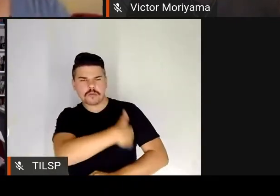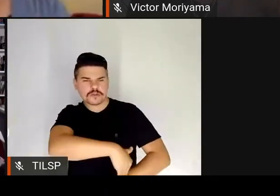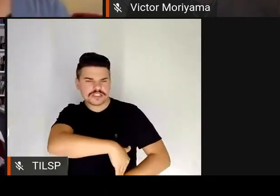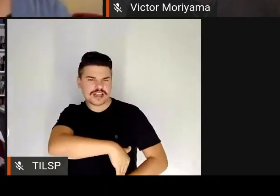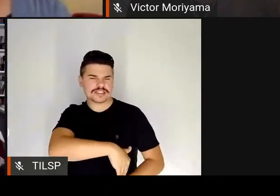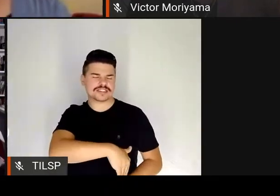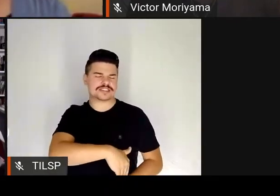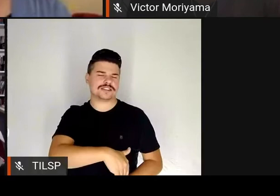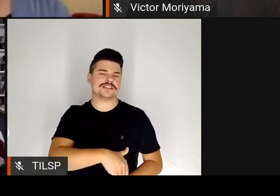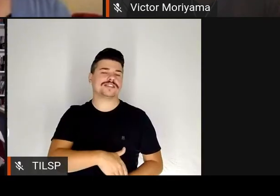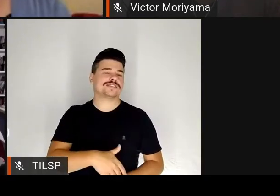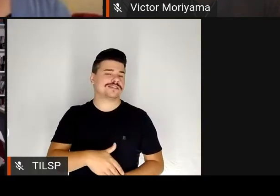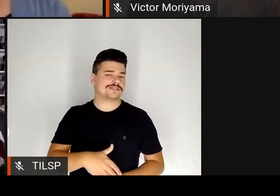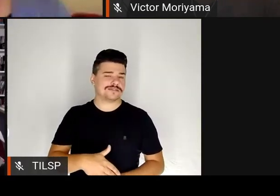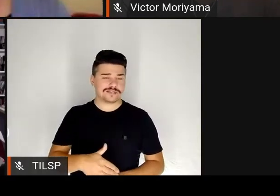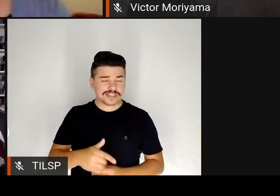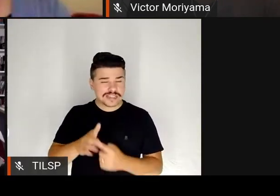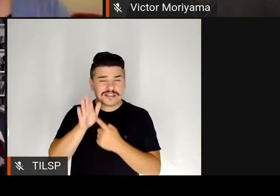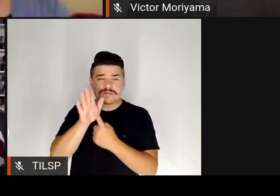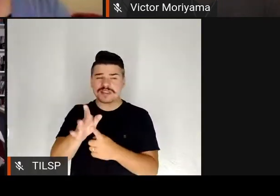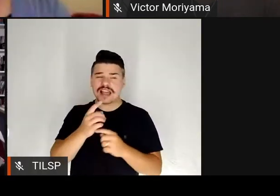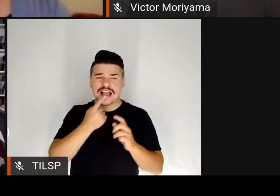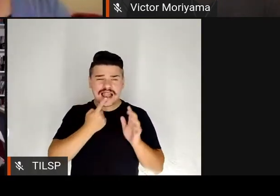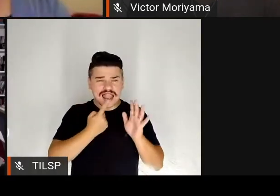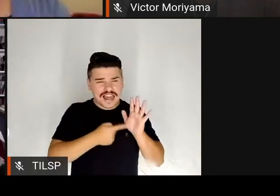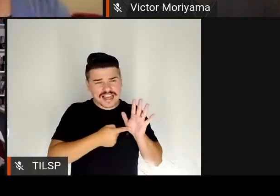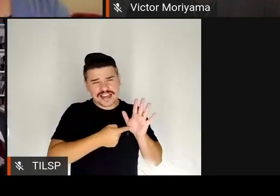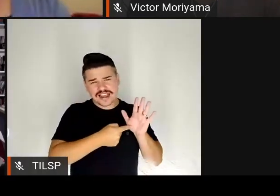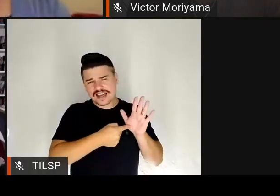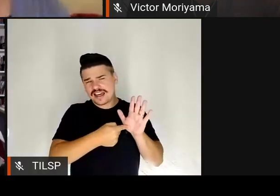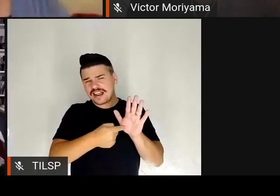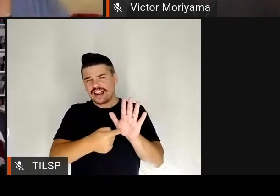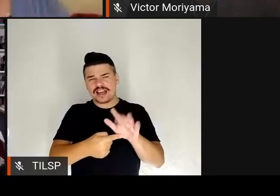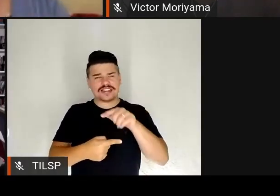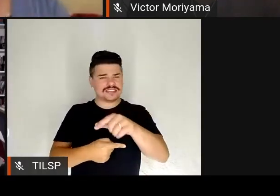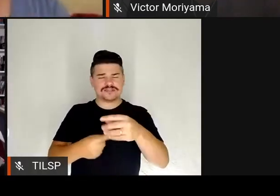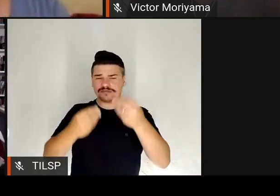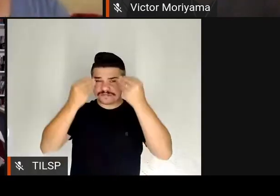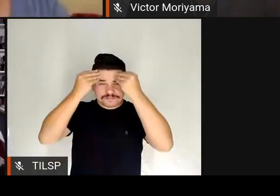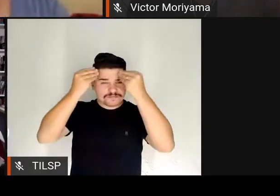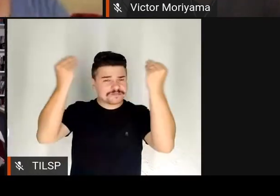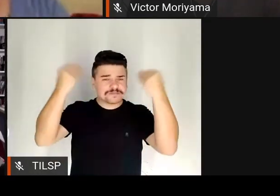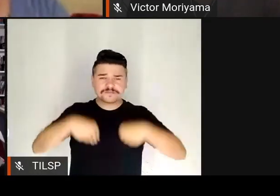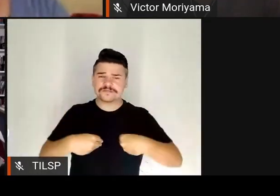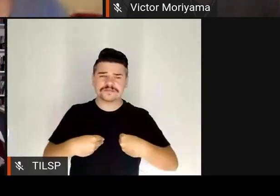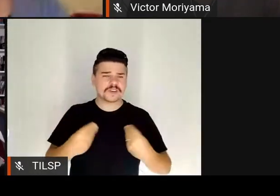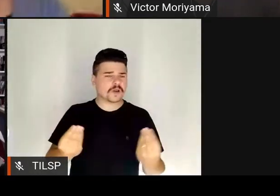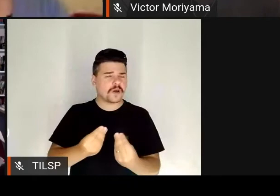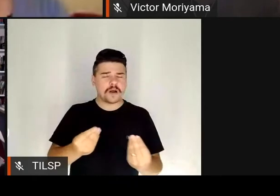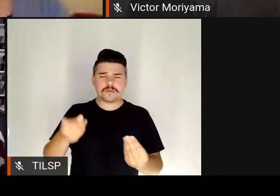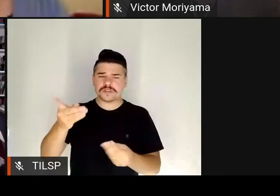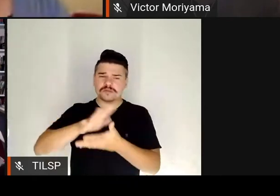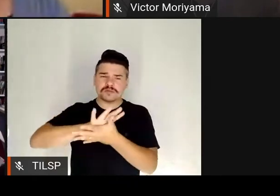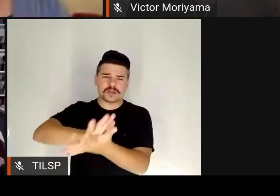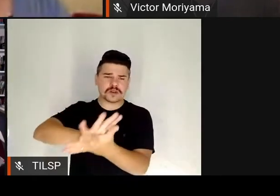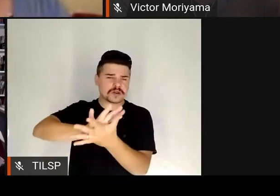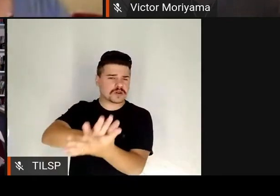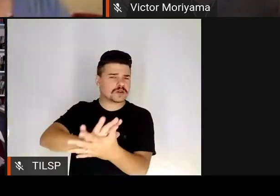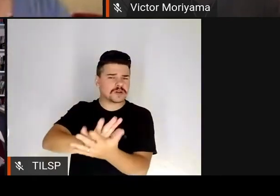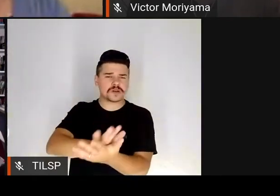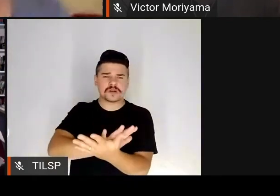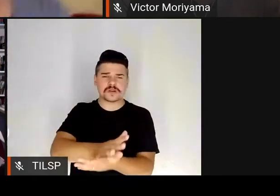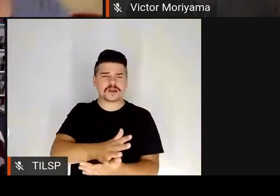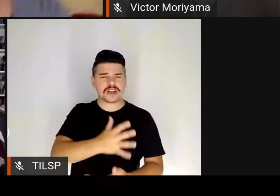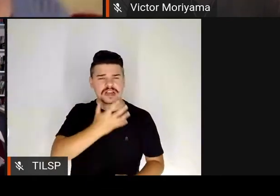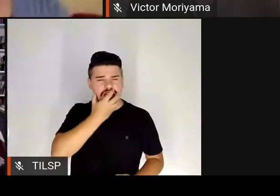E tentando denunciar mesmo que seria uma insensatez, né, e uma crueldade, essa crueldade, né, do